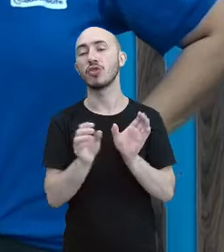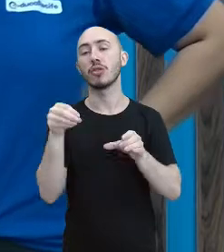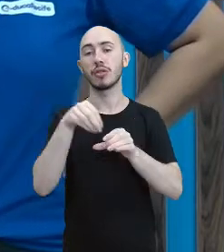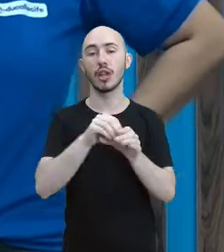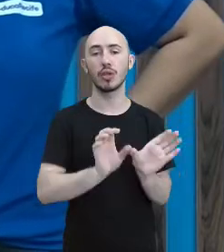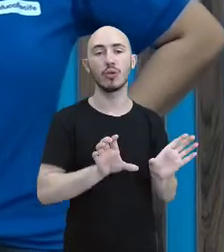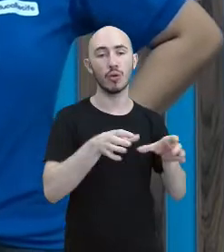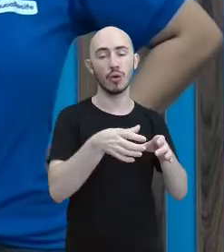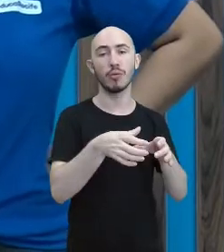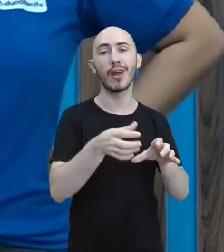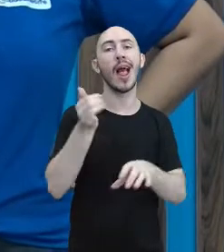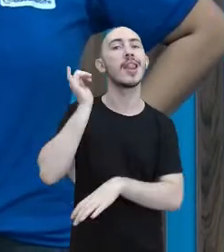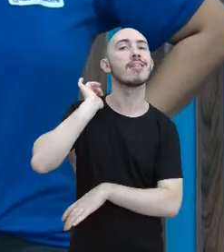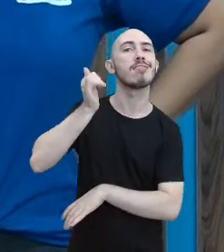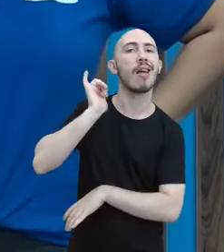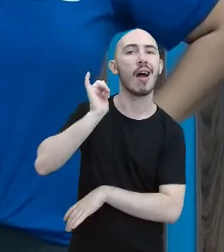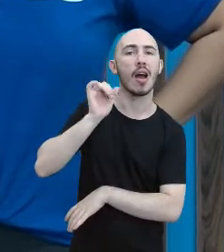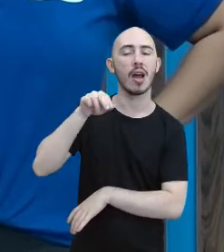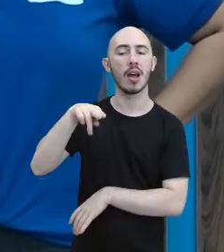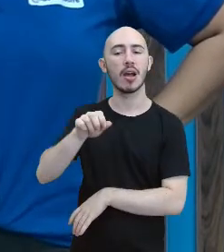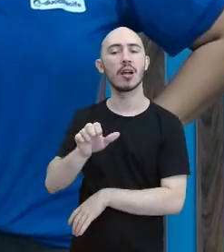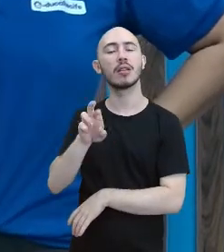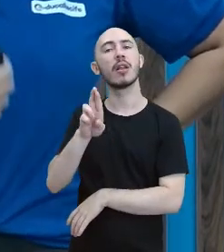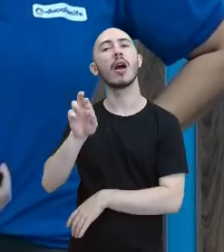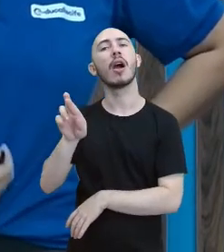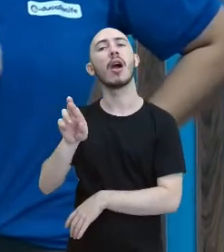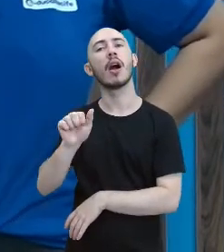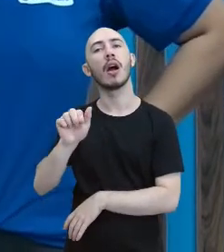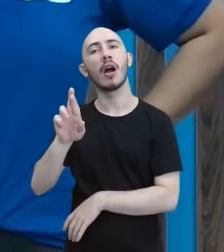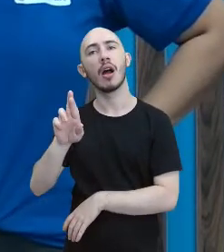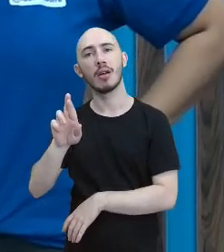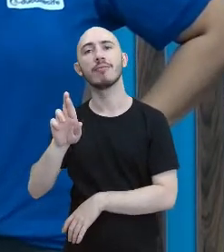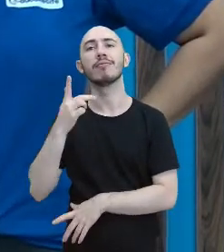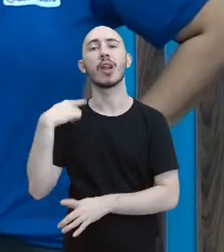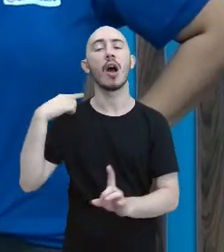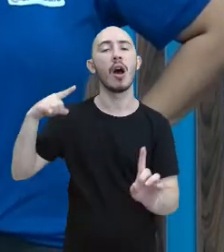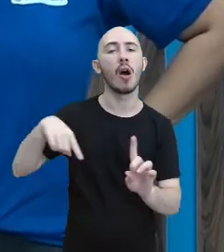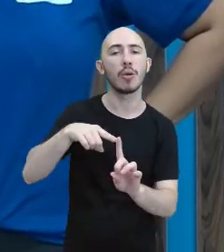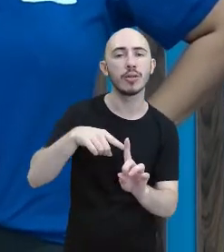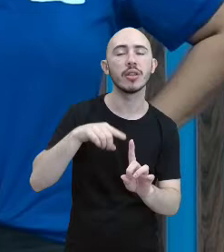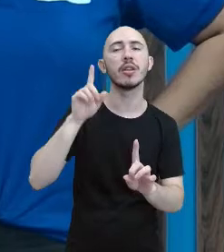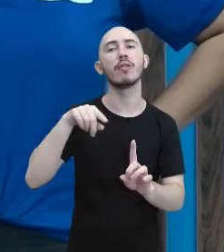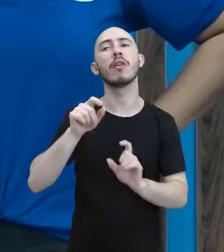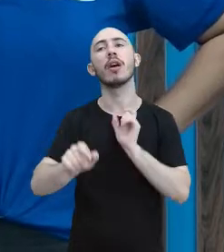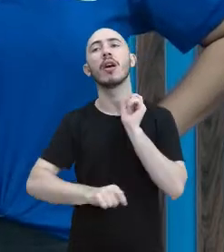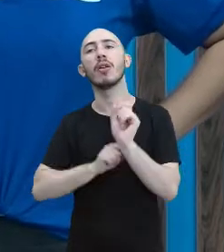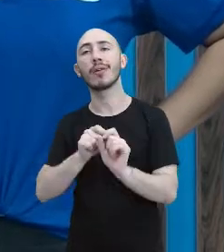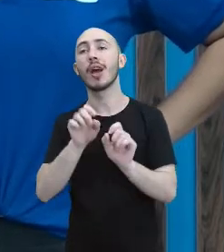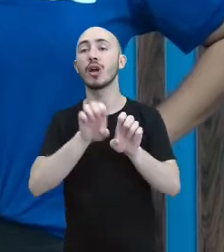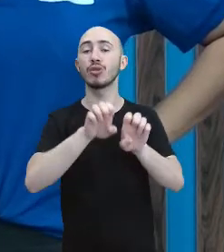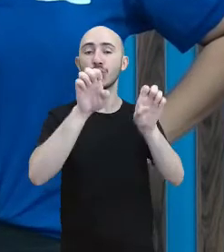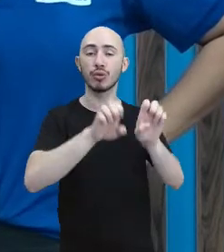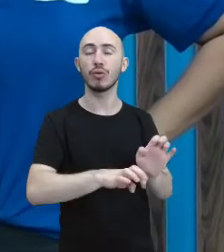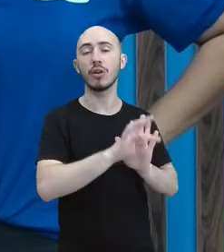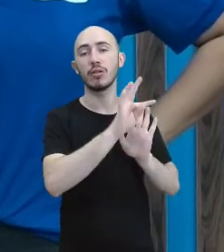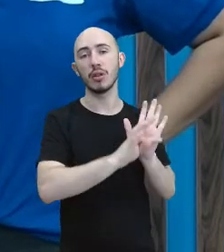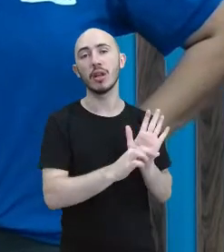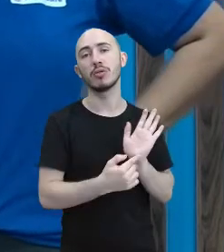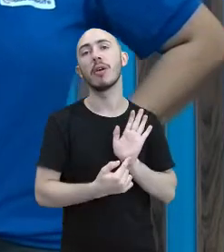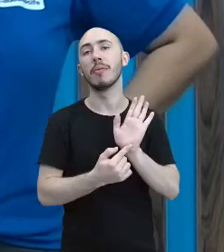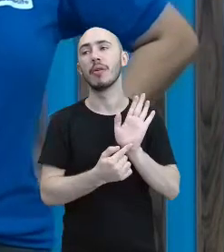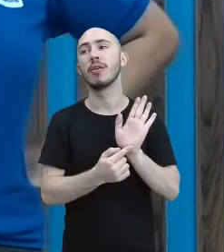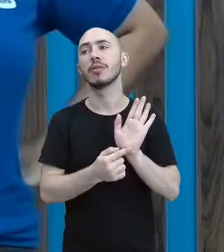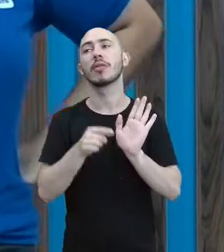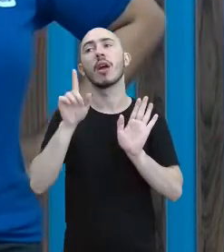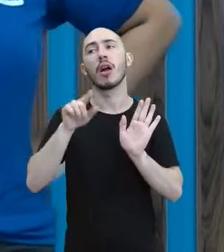do narrar, por exemplo, eu quero dizer que o objetivo, a finalidade, a estrutura desse texto